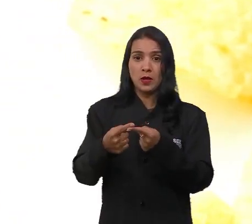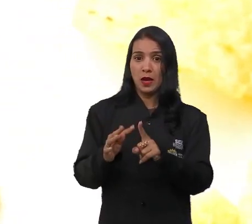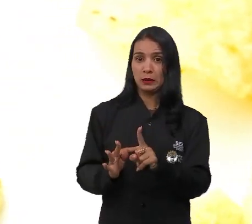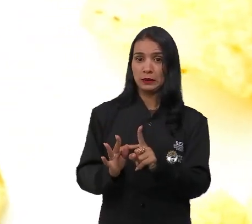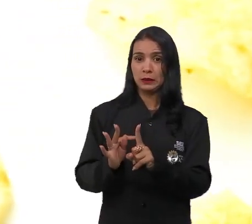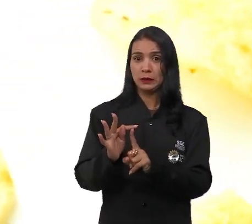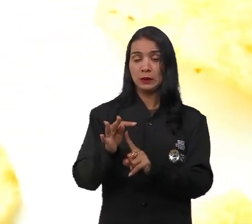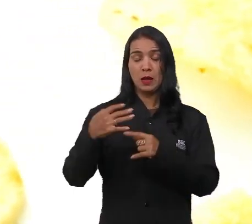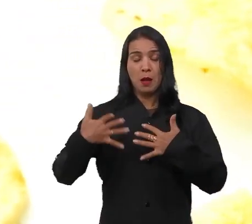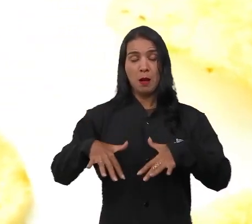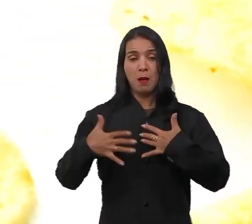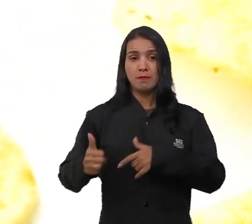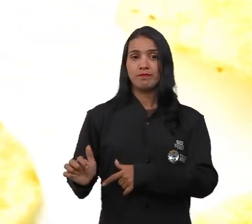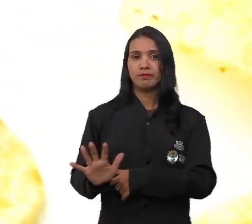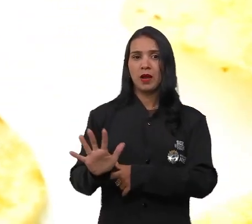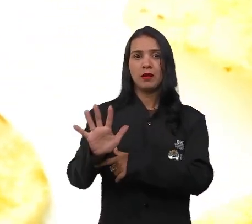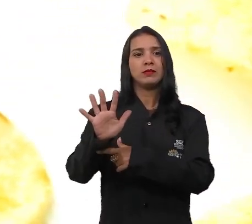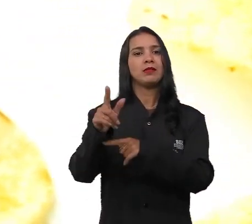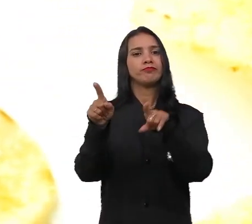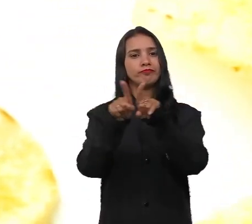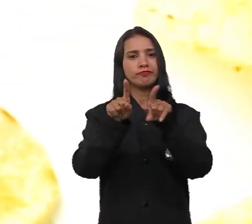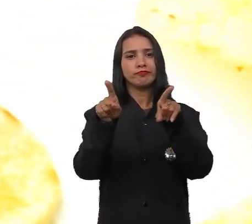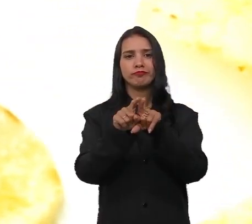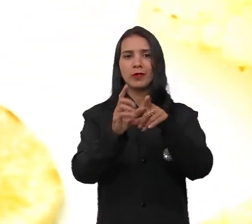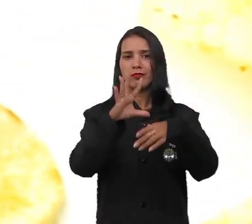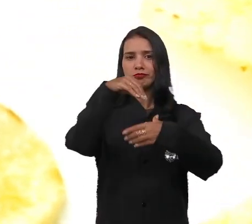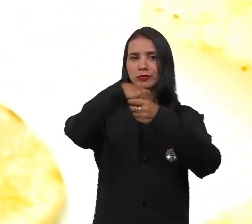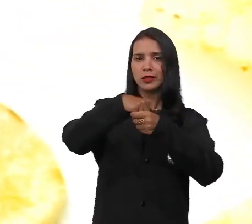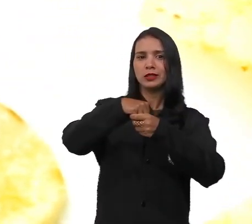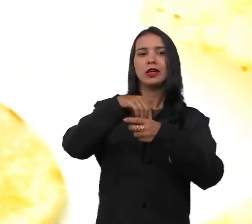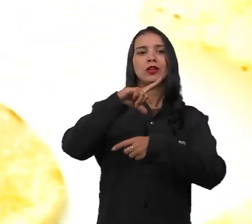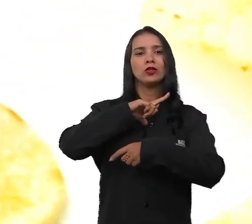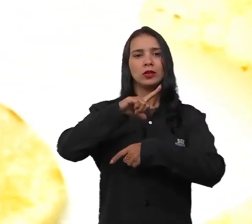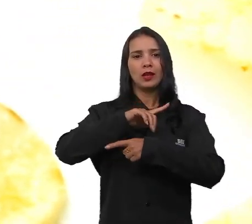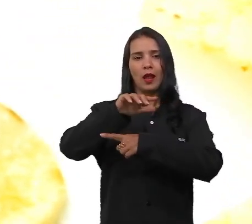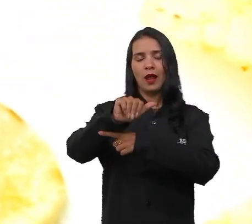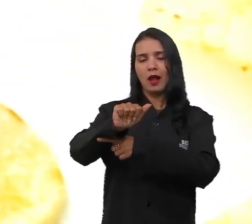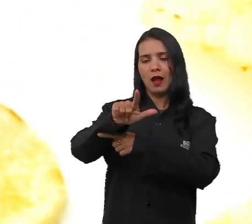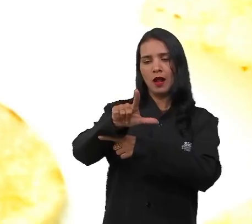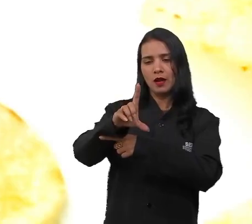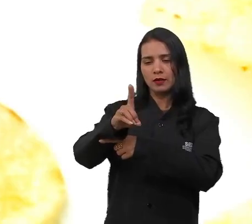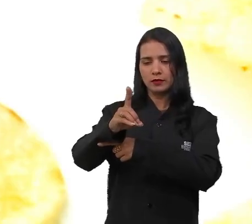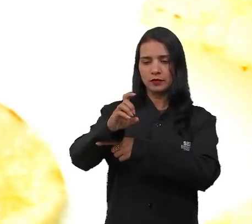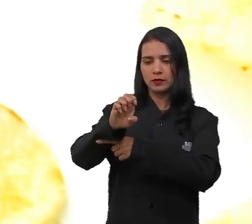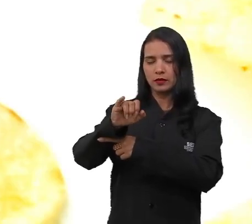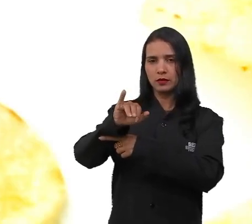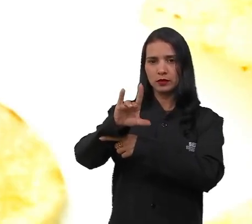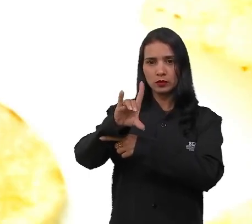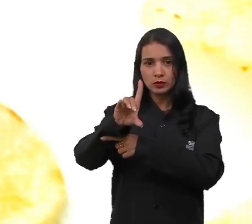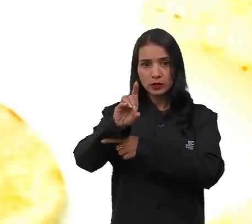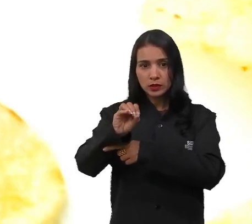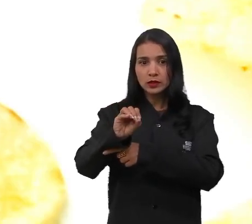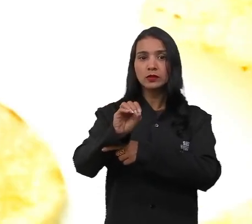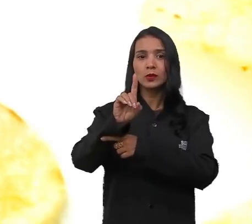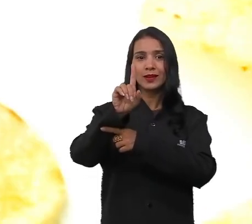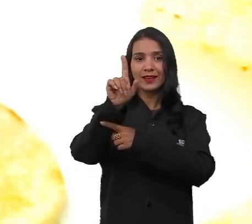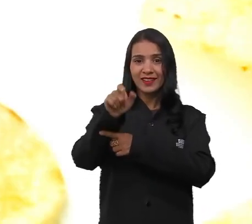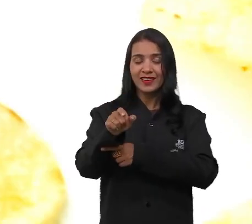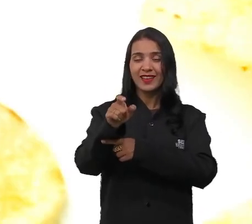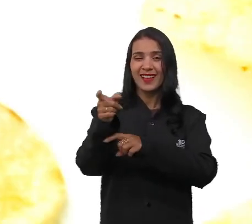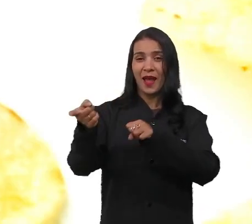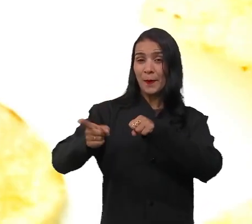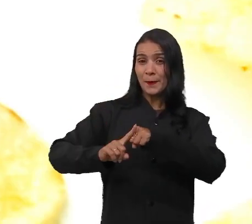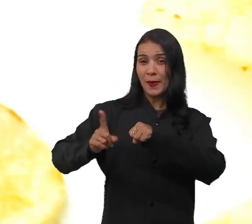gente, ele vai produzir também compostos como o aldeído, né, tóxico e as acrilamidas. E